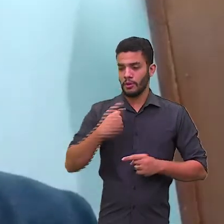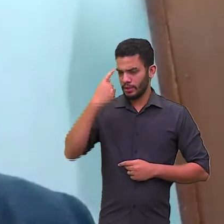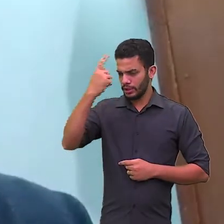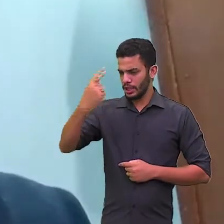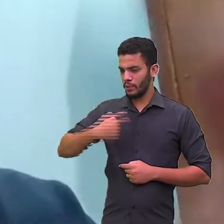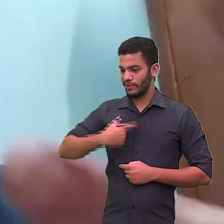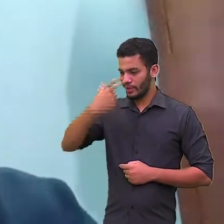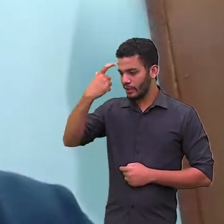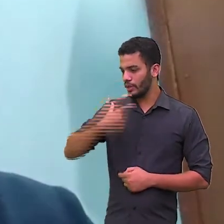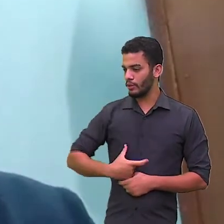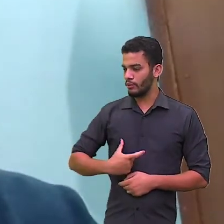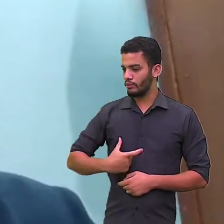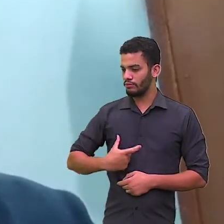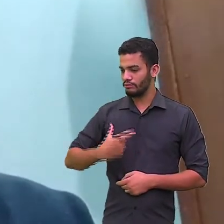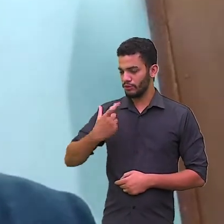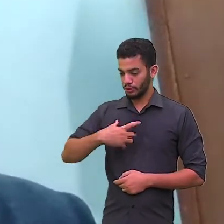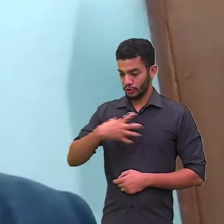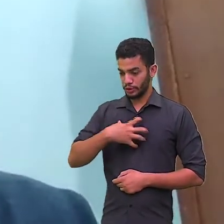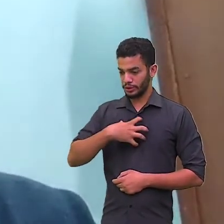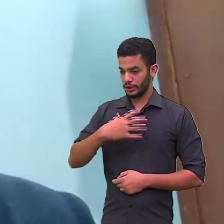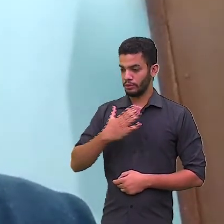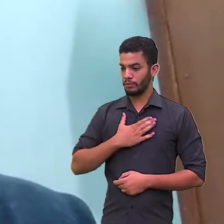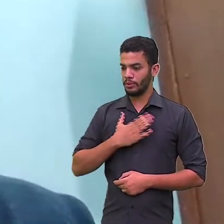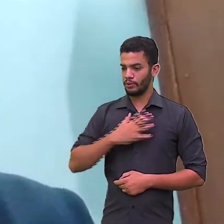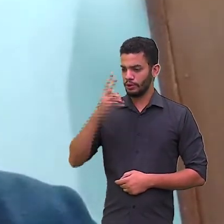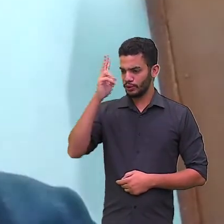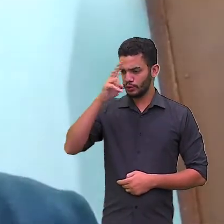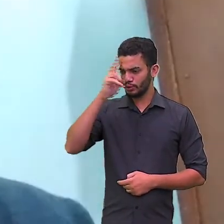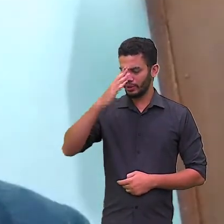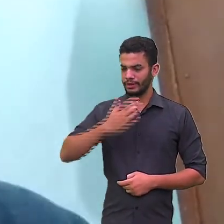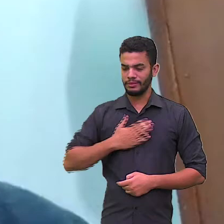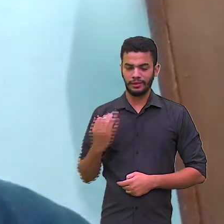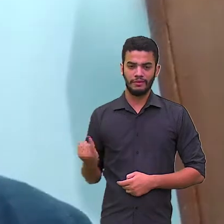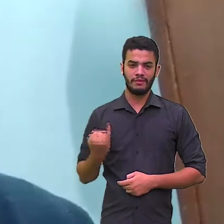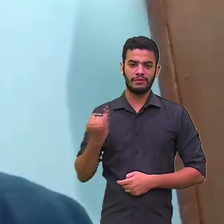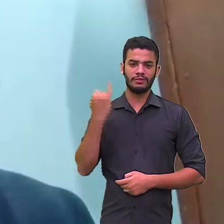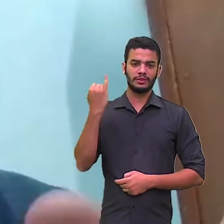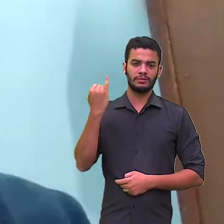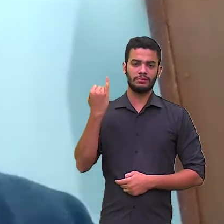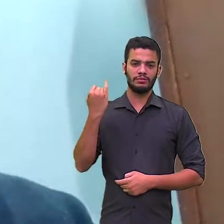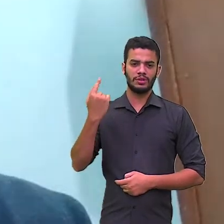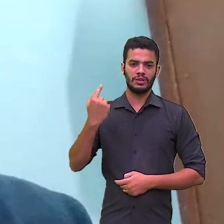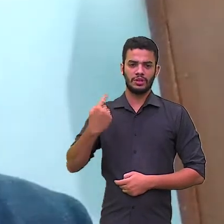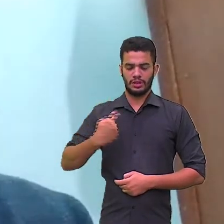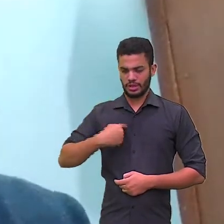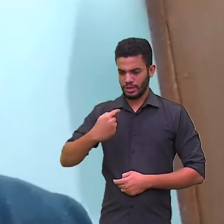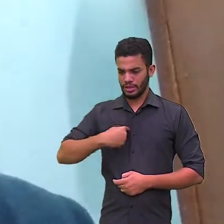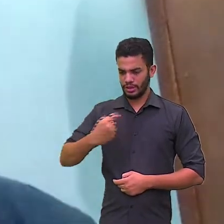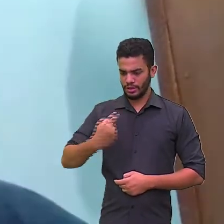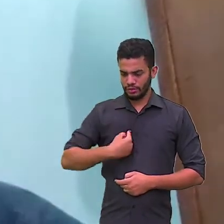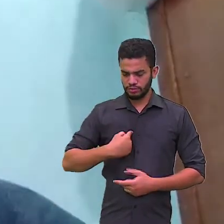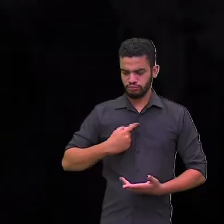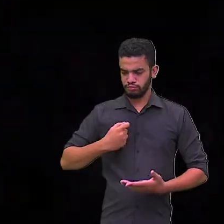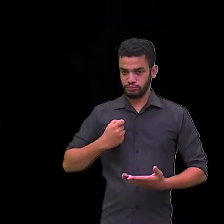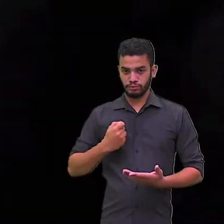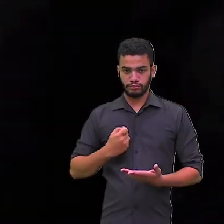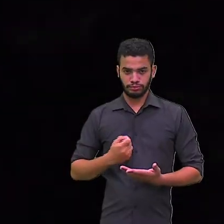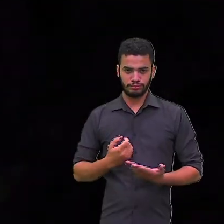um trabalhador, eu sou alguém que tem uma história, tem uma memória, e vou defender isso. Porque se eu não defender isso, eu não sou